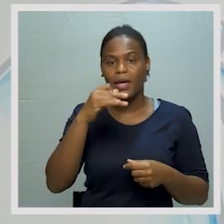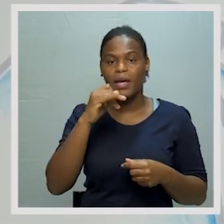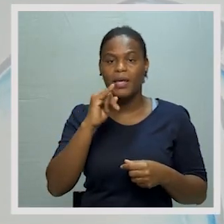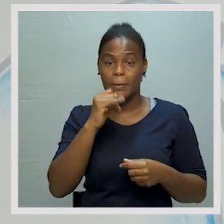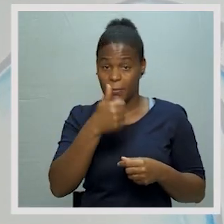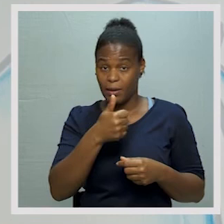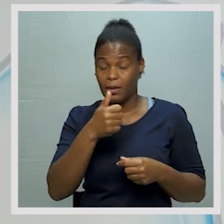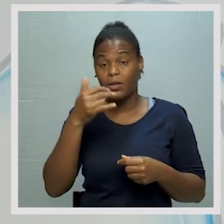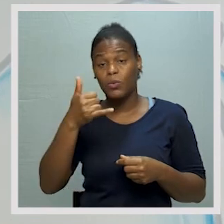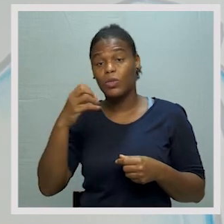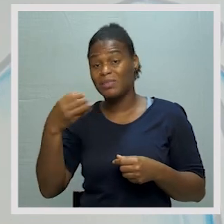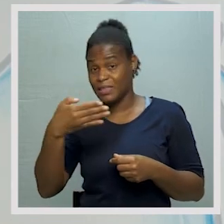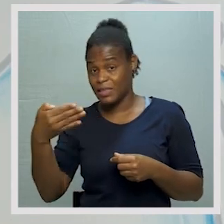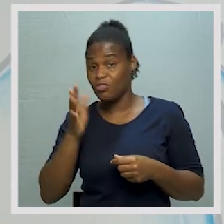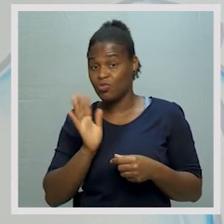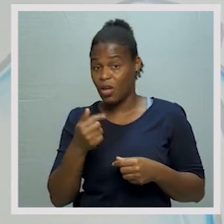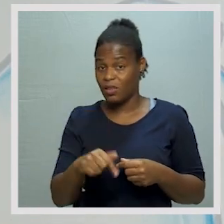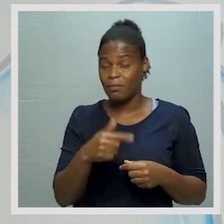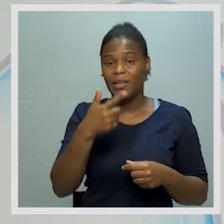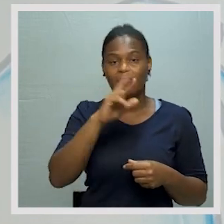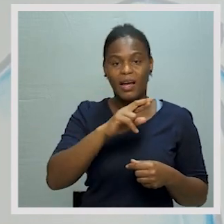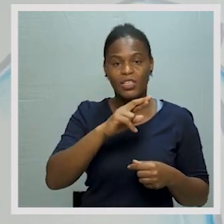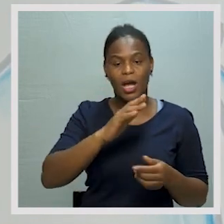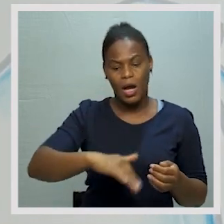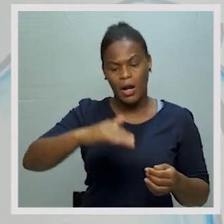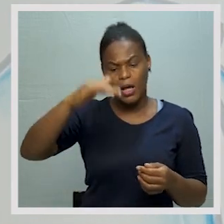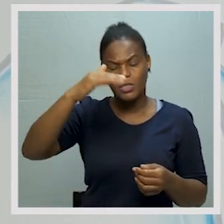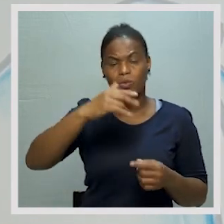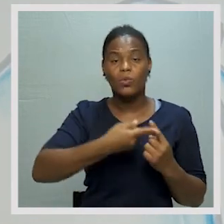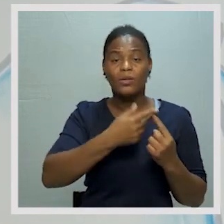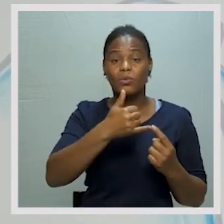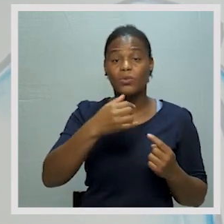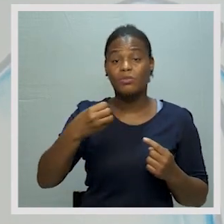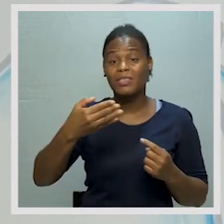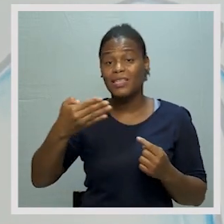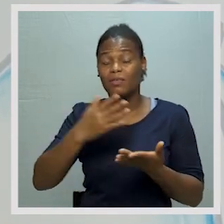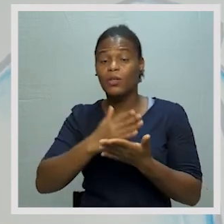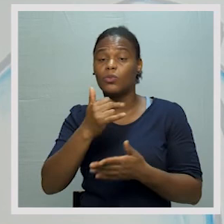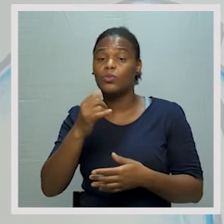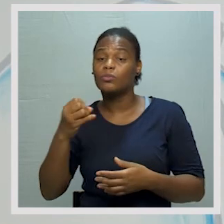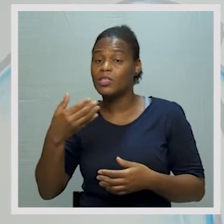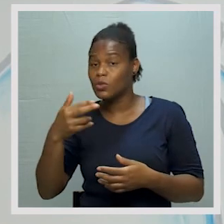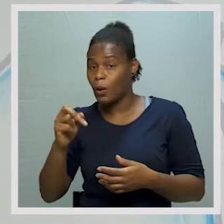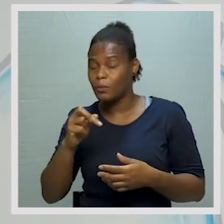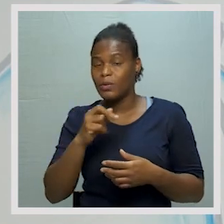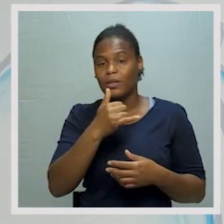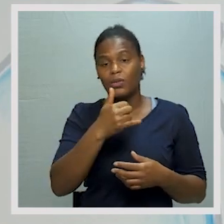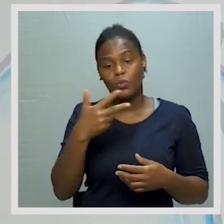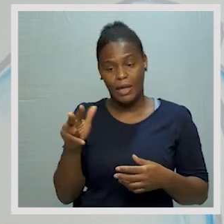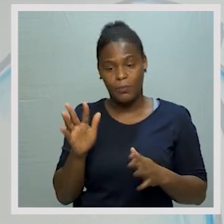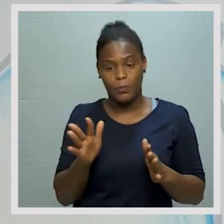de 2017. Vocês têm taxa que cresceu de 2017 para 2018. 200.